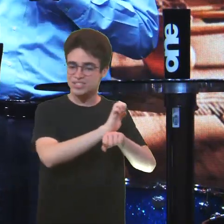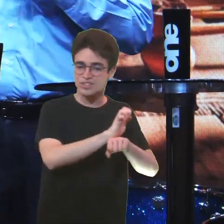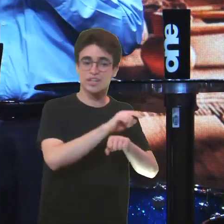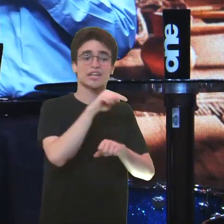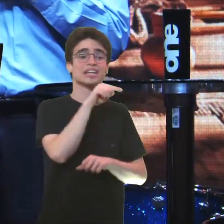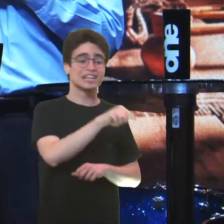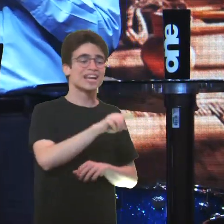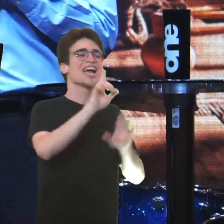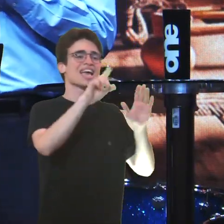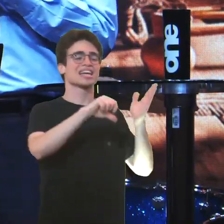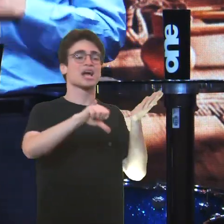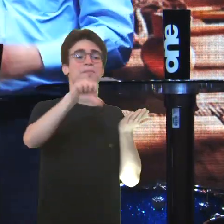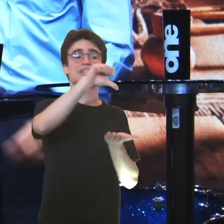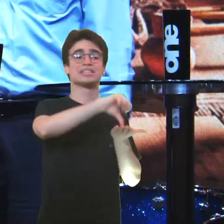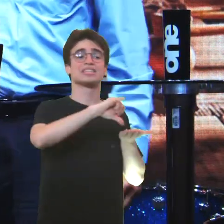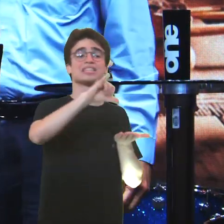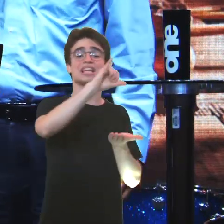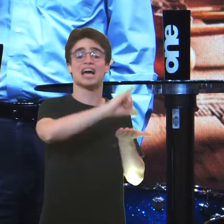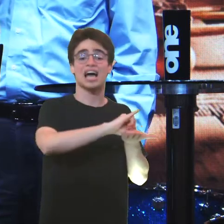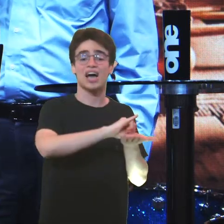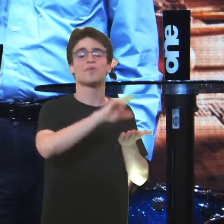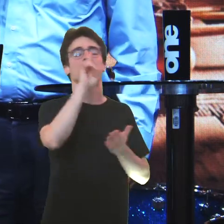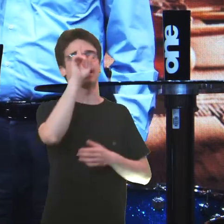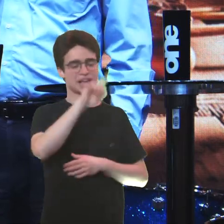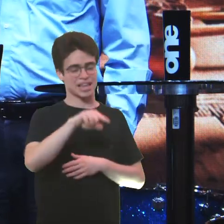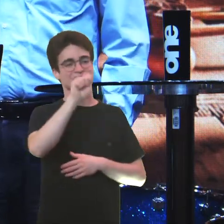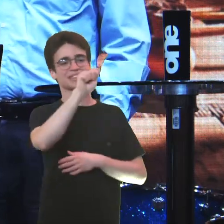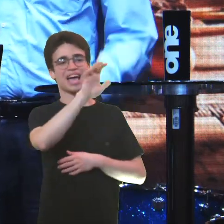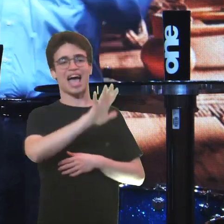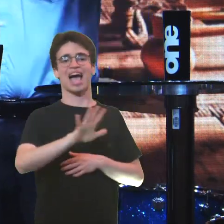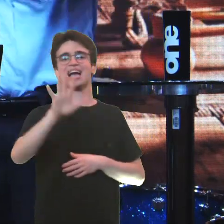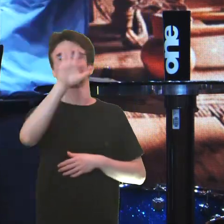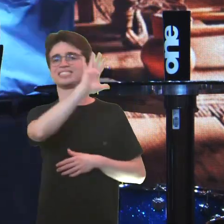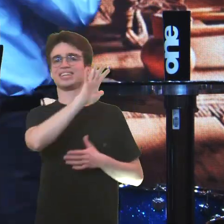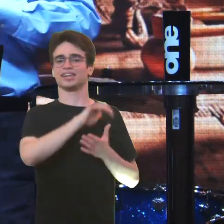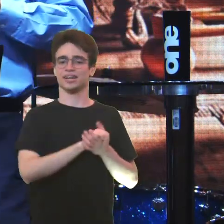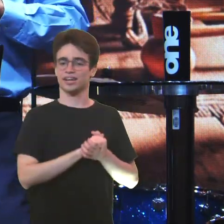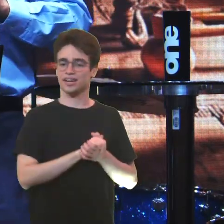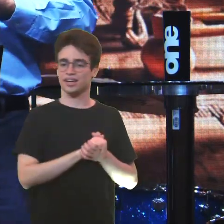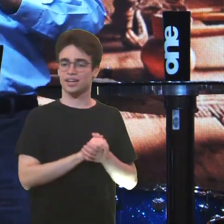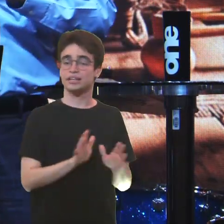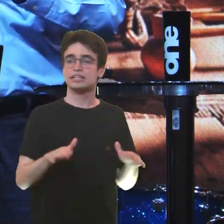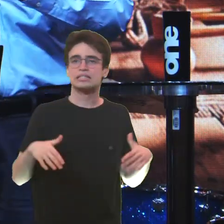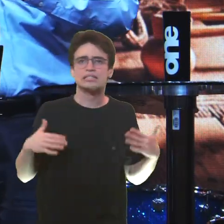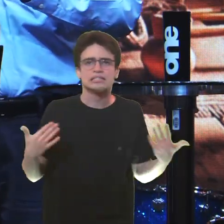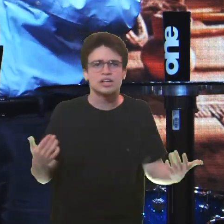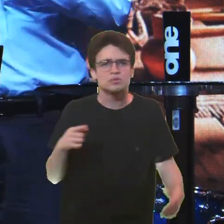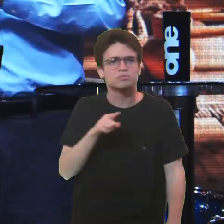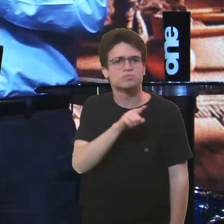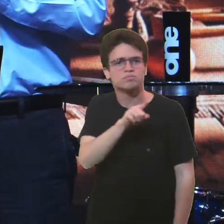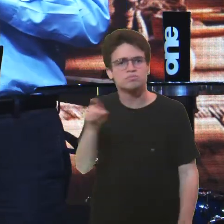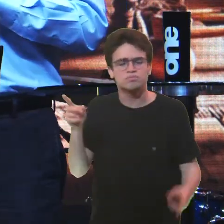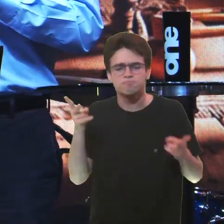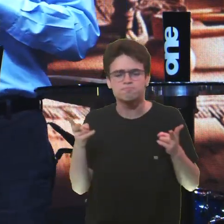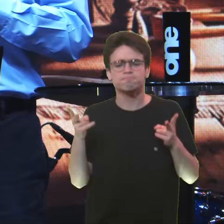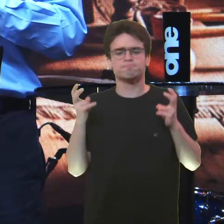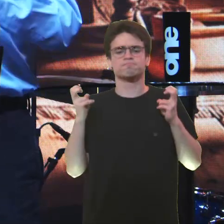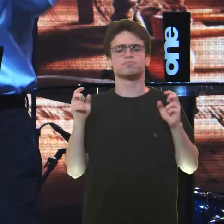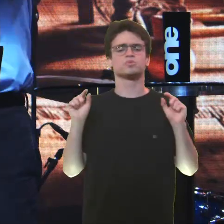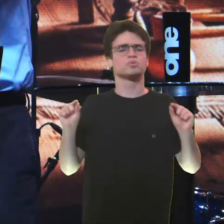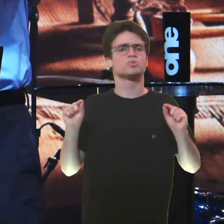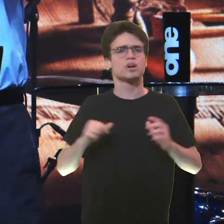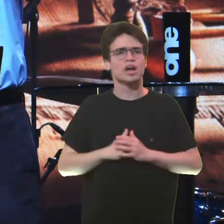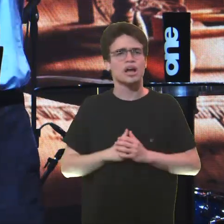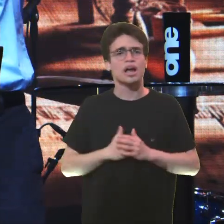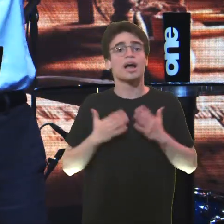la provincia de Asia. que era a capital da província da Ásia. Entonces, nótelo. Então perceba isso. Pablo está predicando